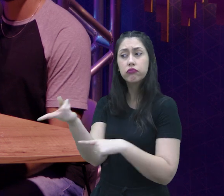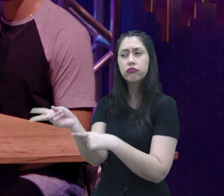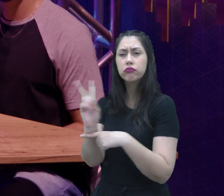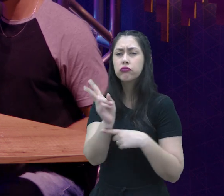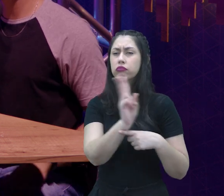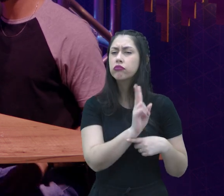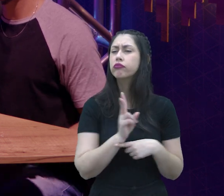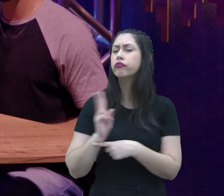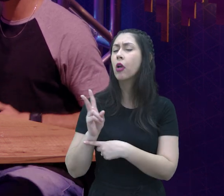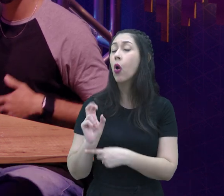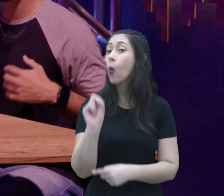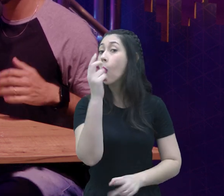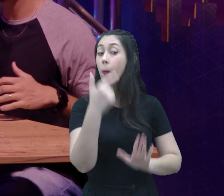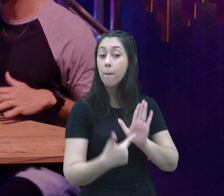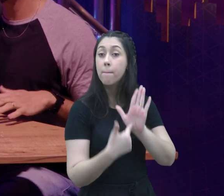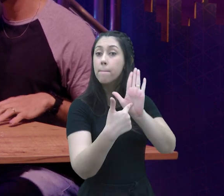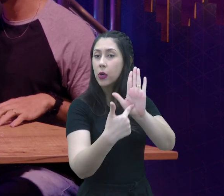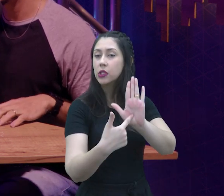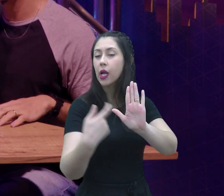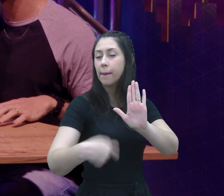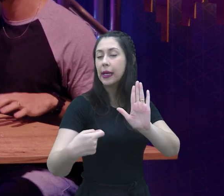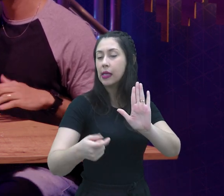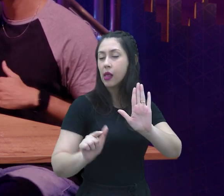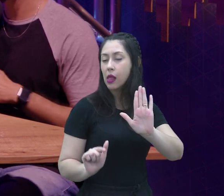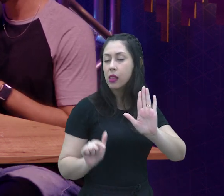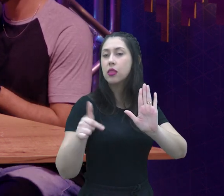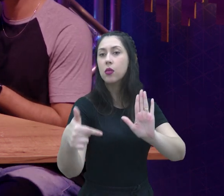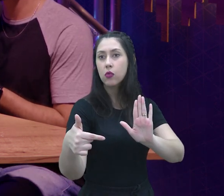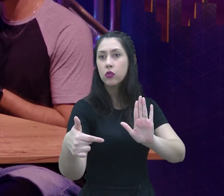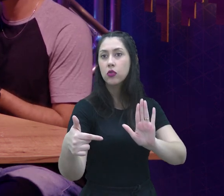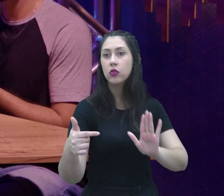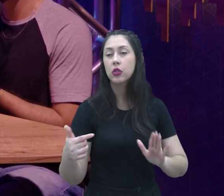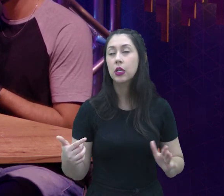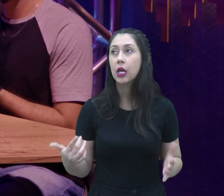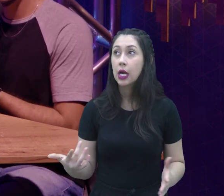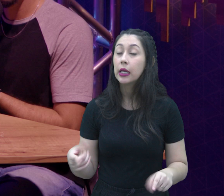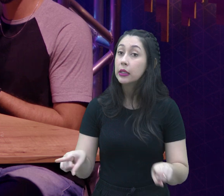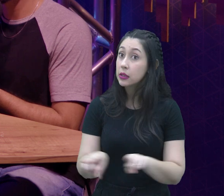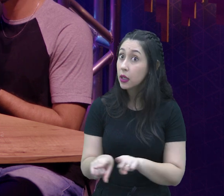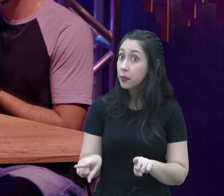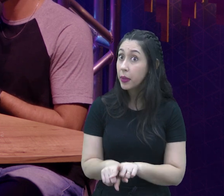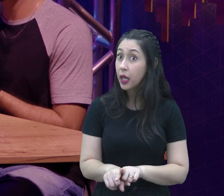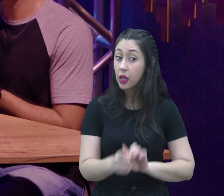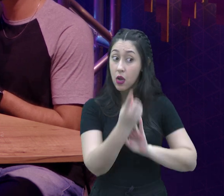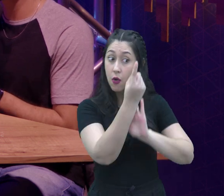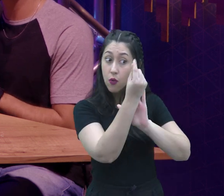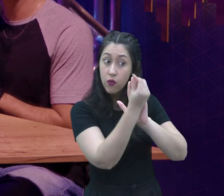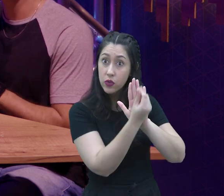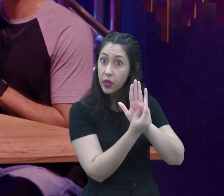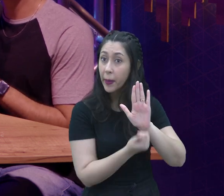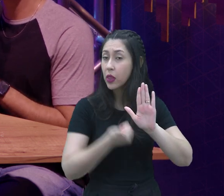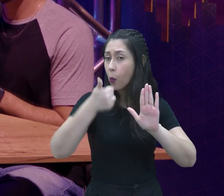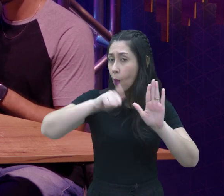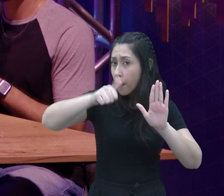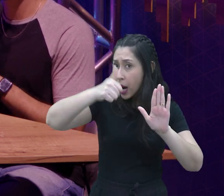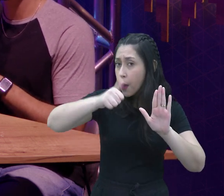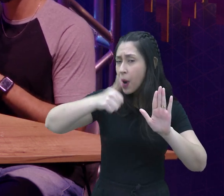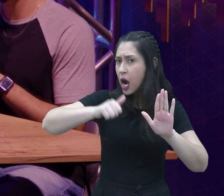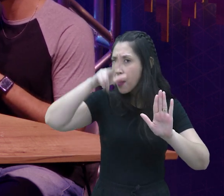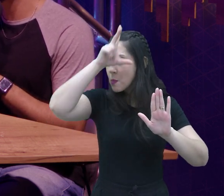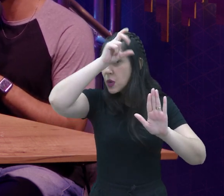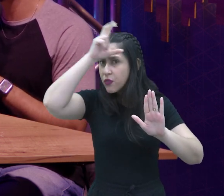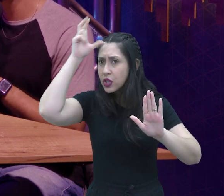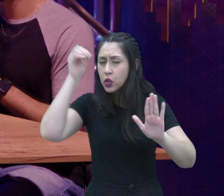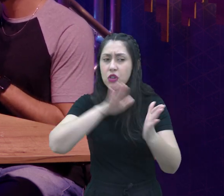também de indicar, né, o que está acontecendo. Inclusive, ele aprova o orçamento público, quanto que a prefeitura